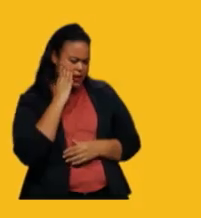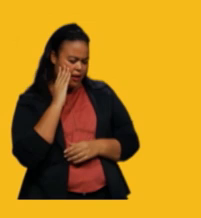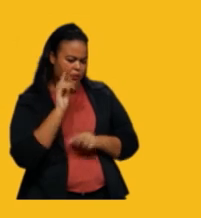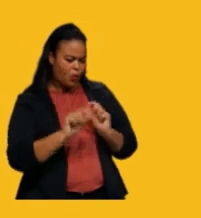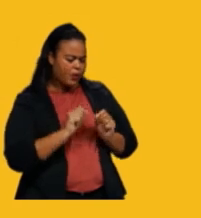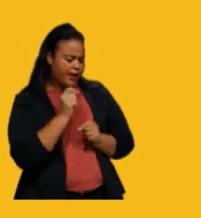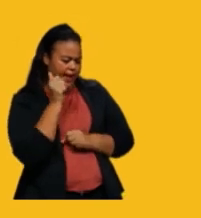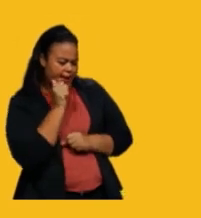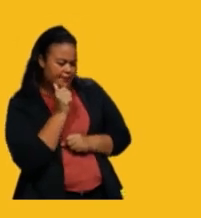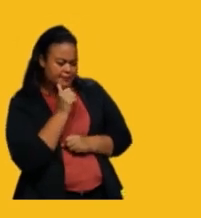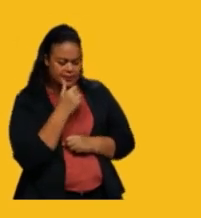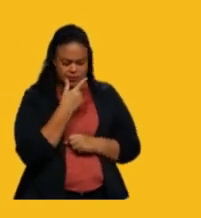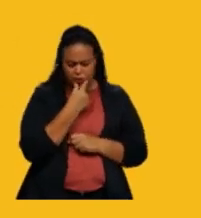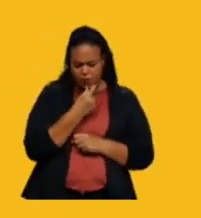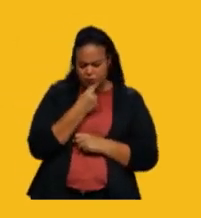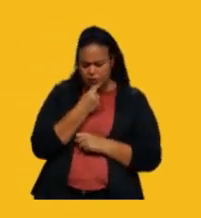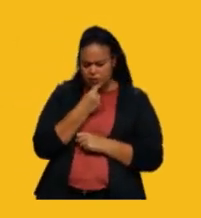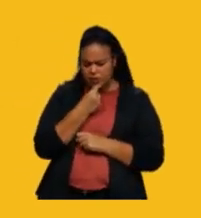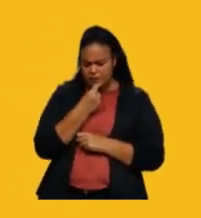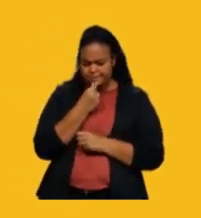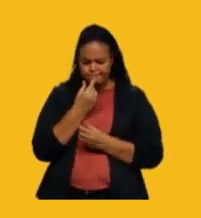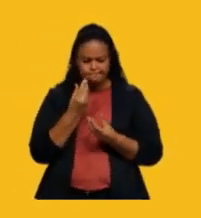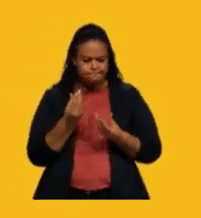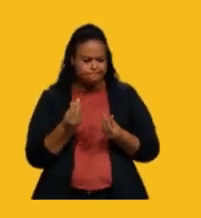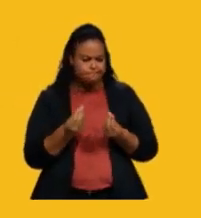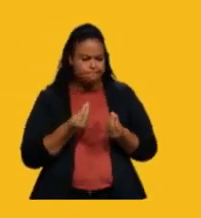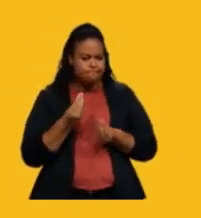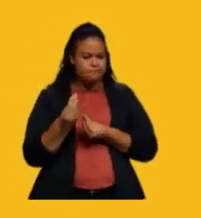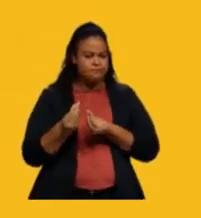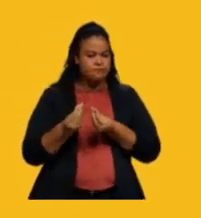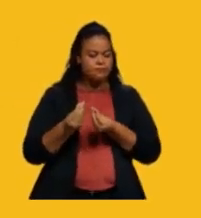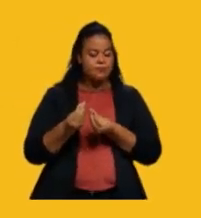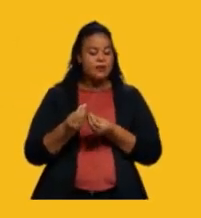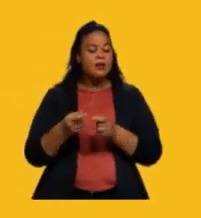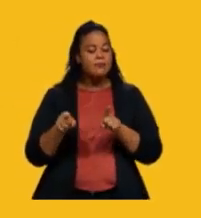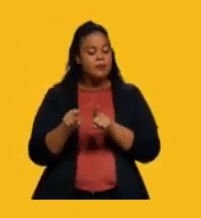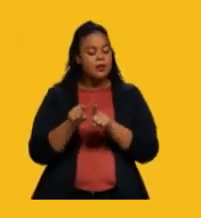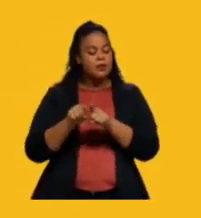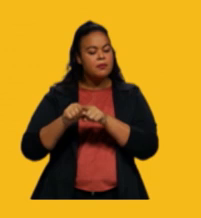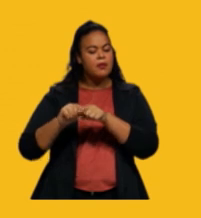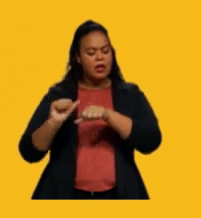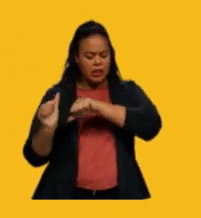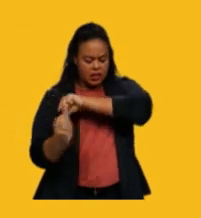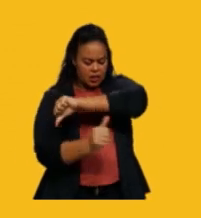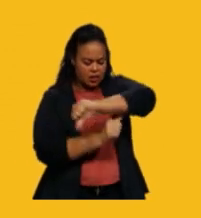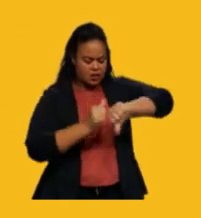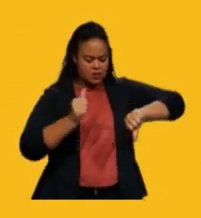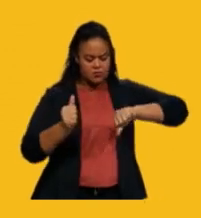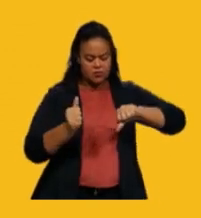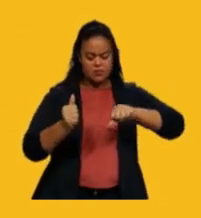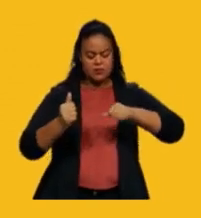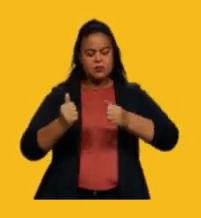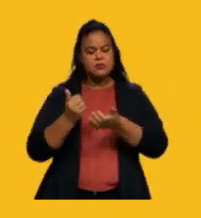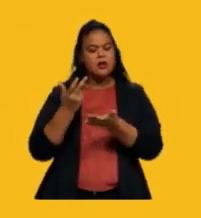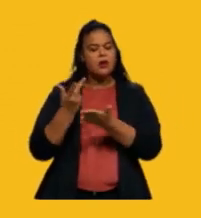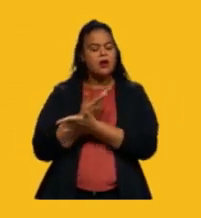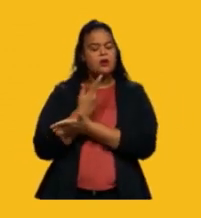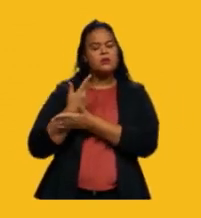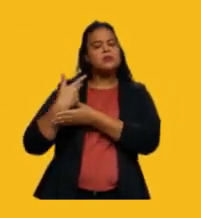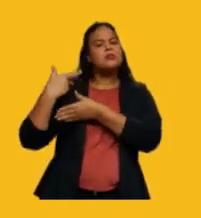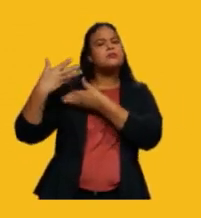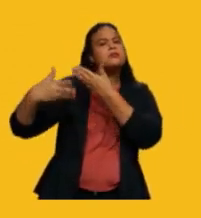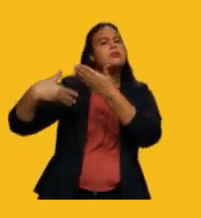aos homens ou às mulheres aparecem ao longo da vida. O período no qual as características